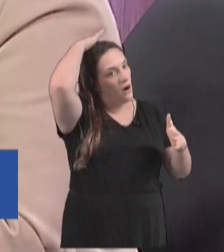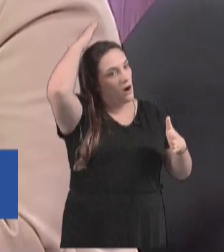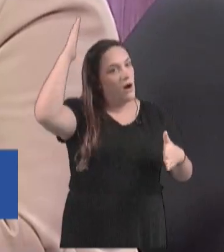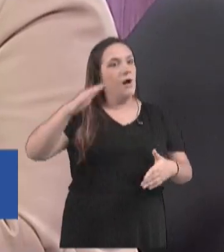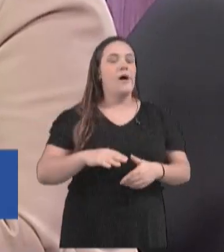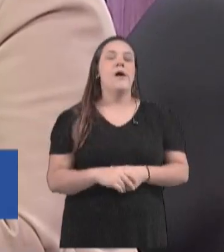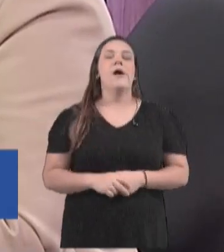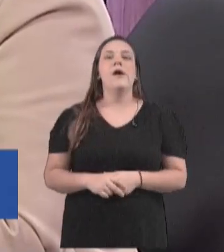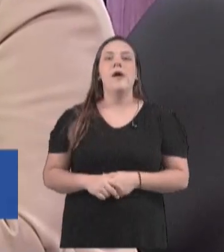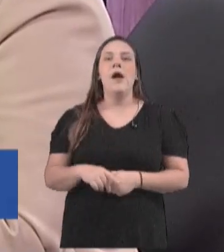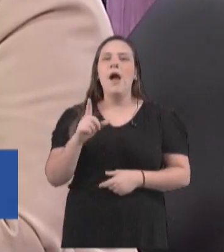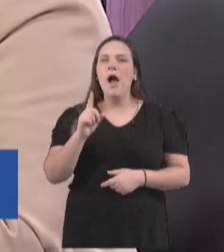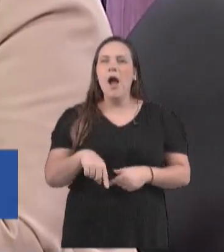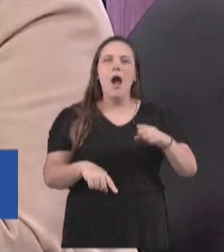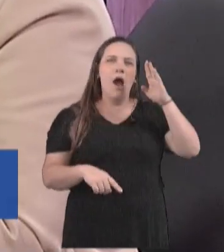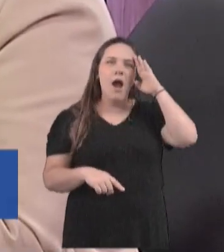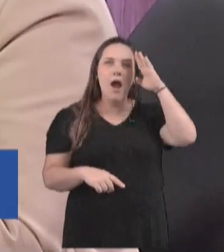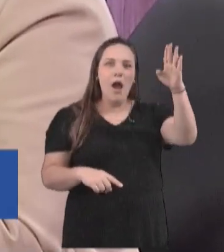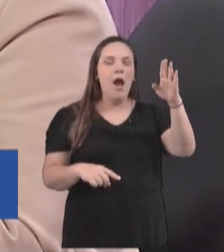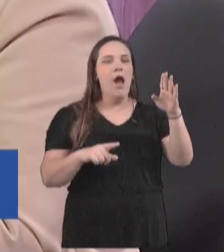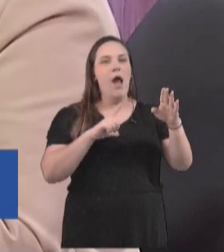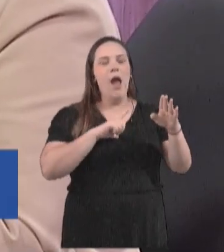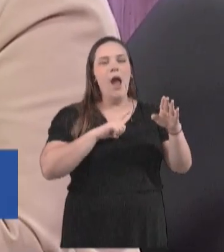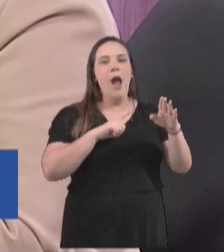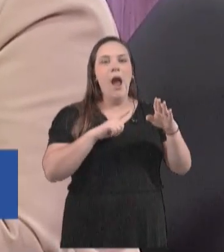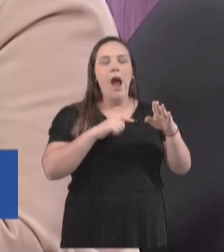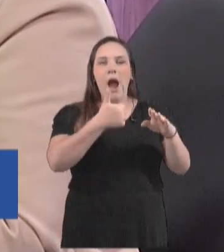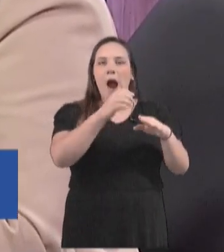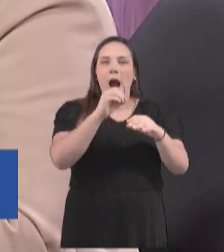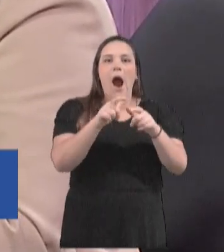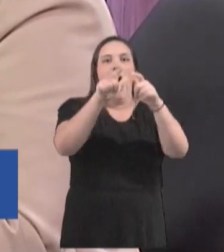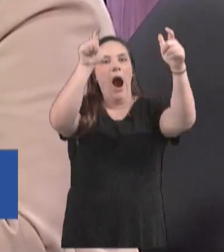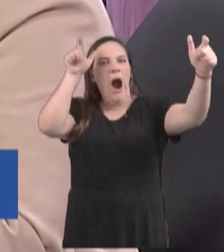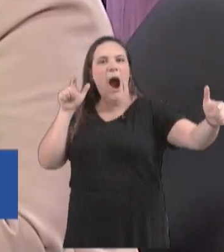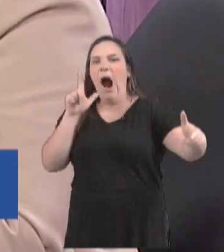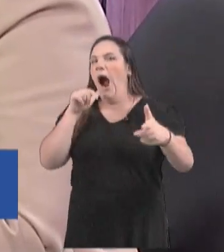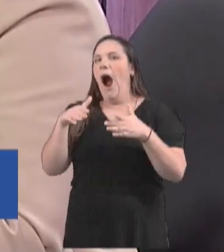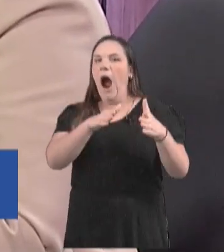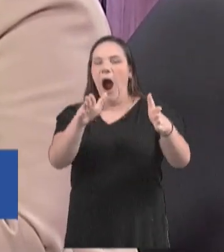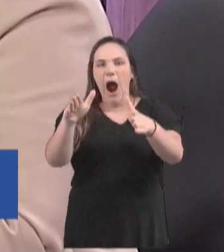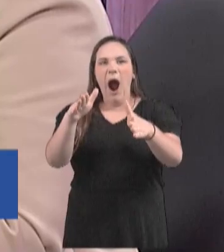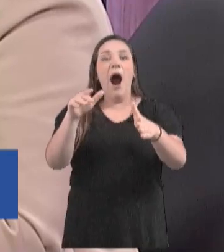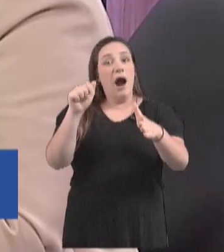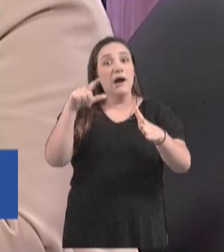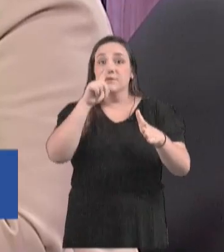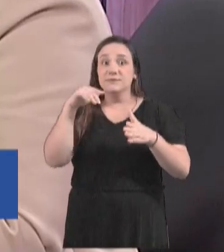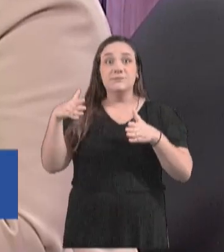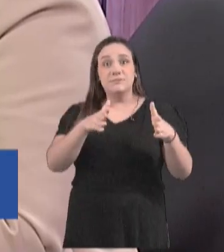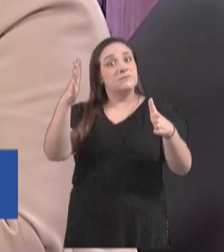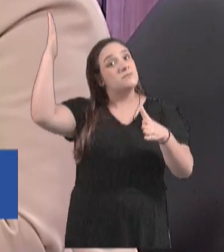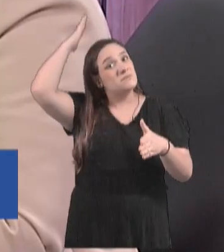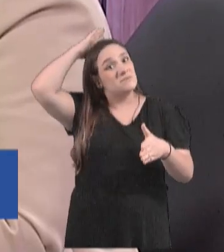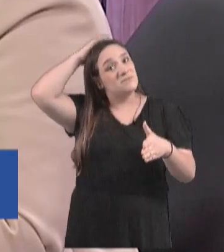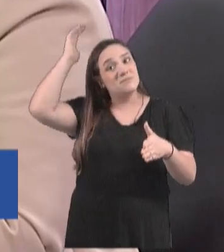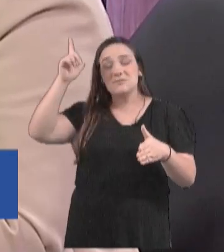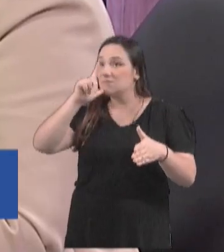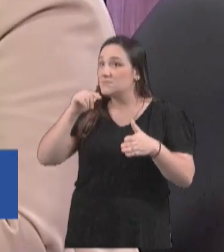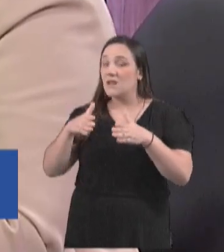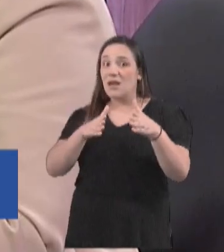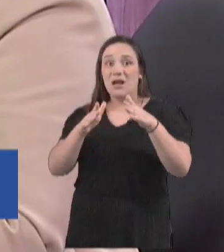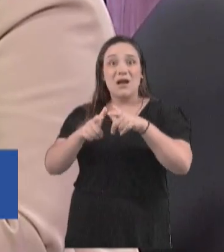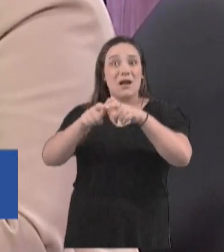Que é um dos 10 maiores rios do nosso planeta. Drena também o nosso estado, ele banha o nosso